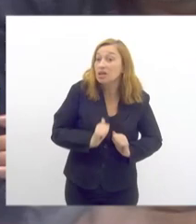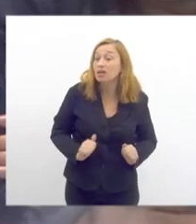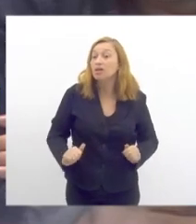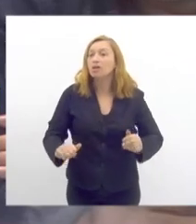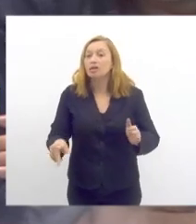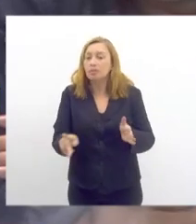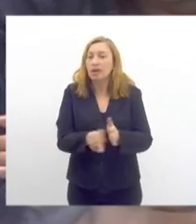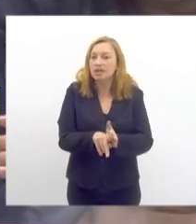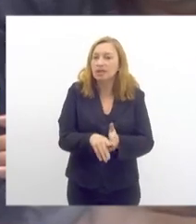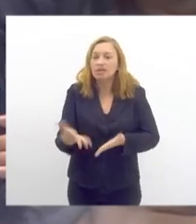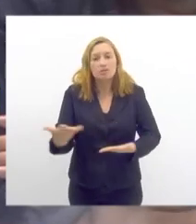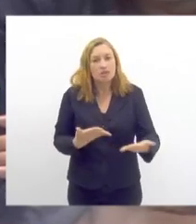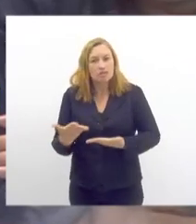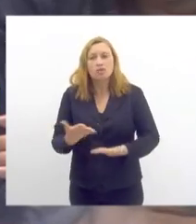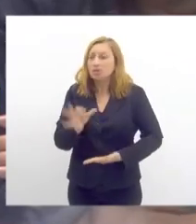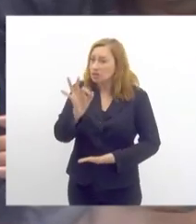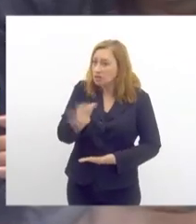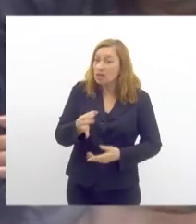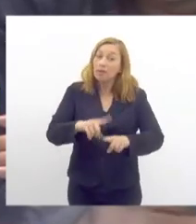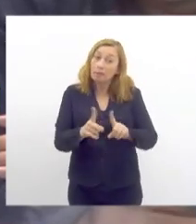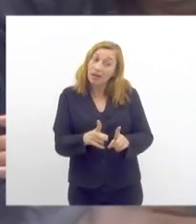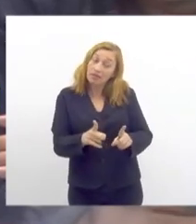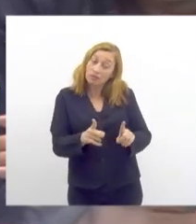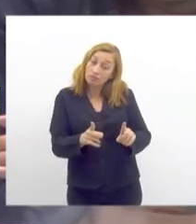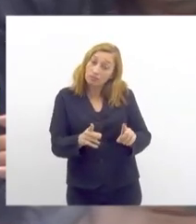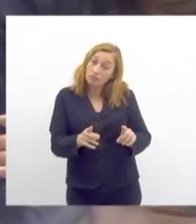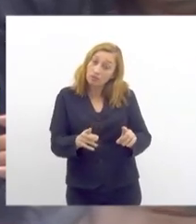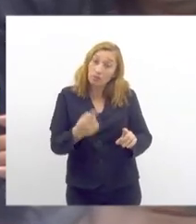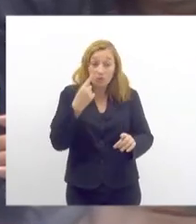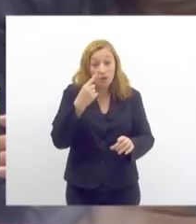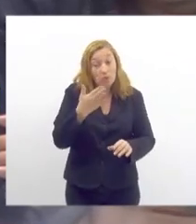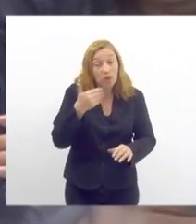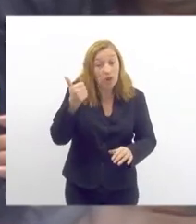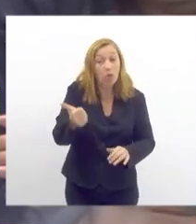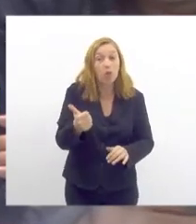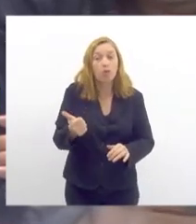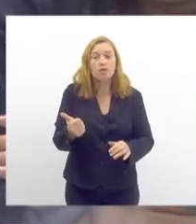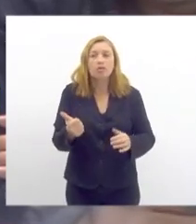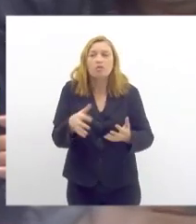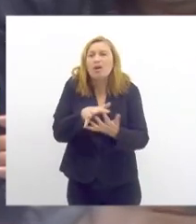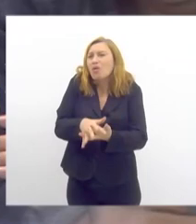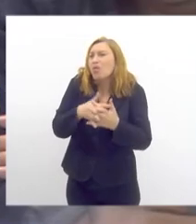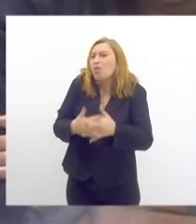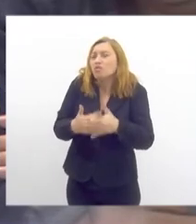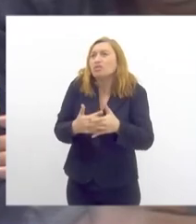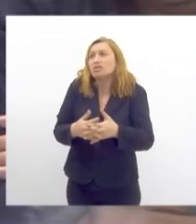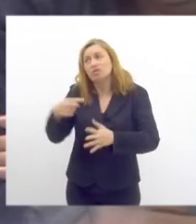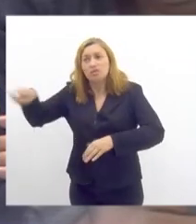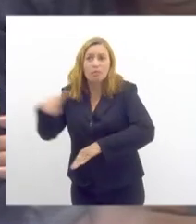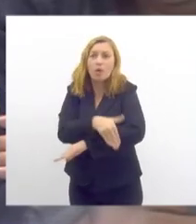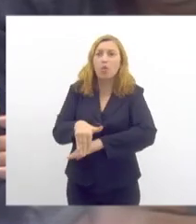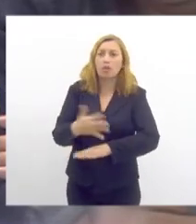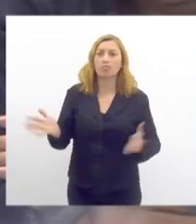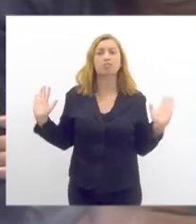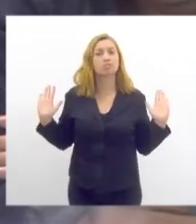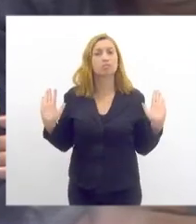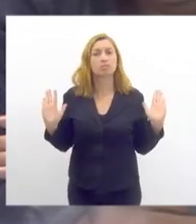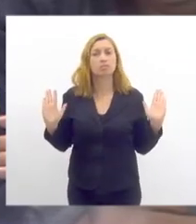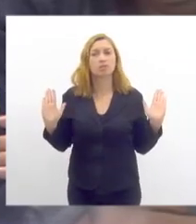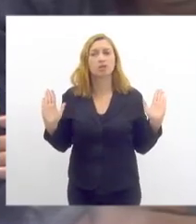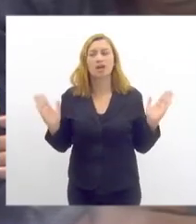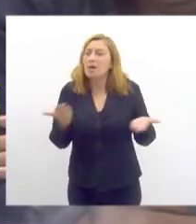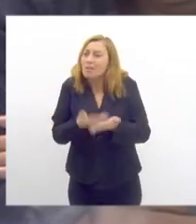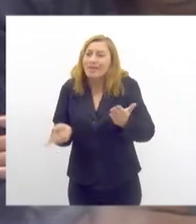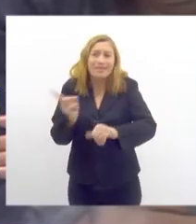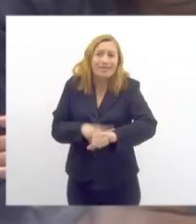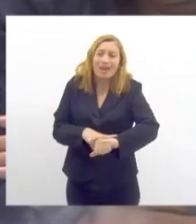que são absolutamente legítimos. Agora, vamos tentar construir. Se for para fazer tumulto, vamos fazer na rua. Não vamos tomar o tempo nosso